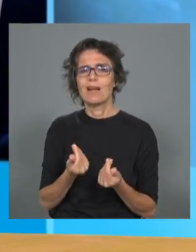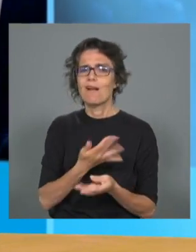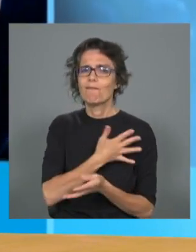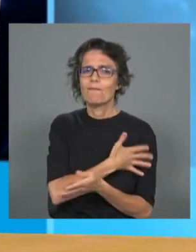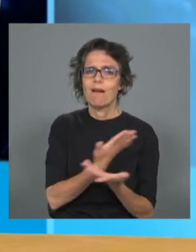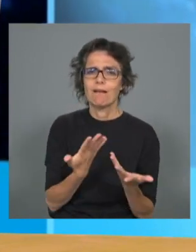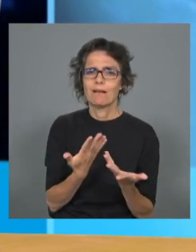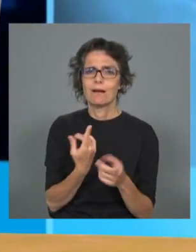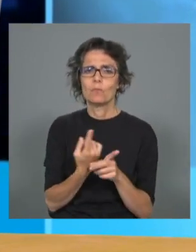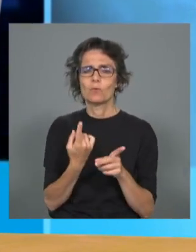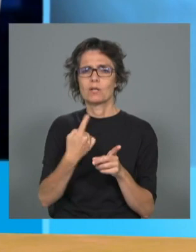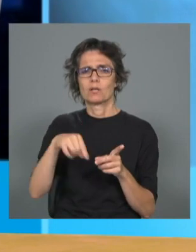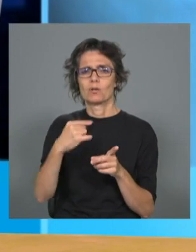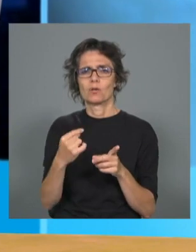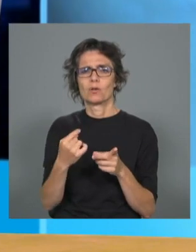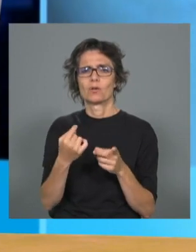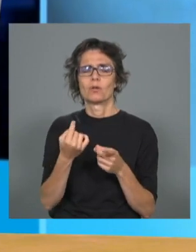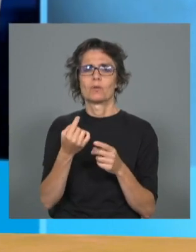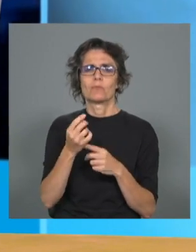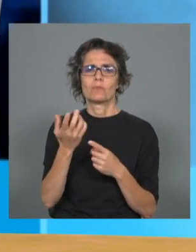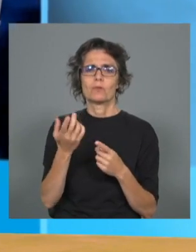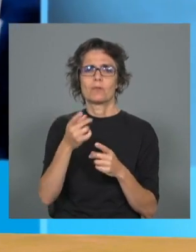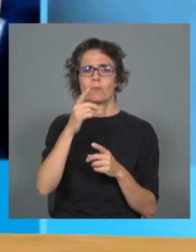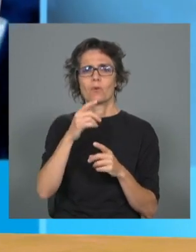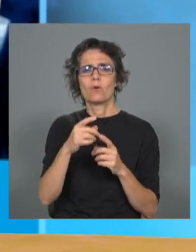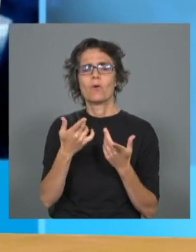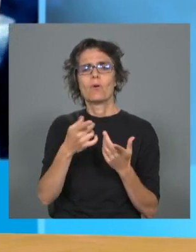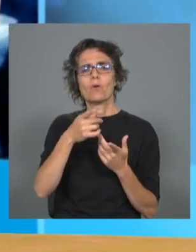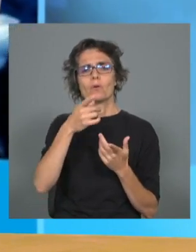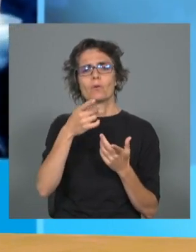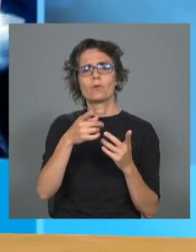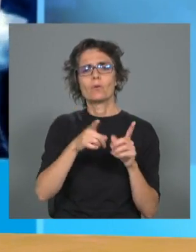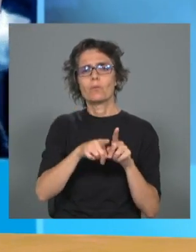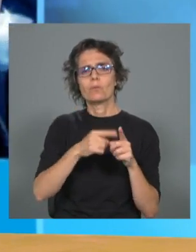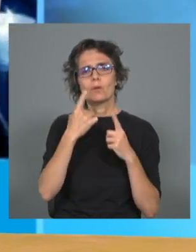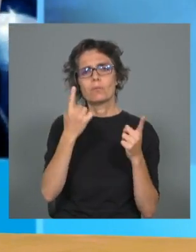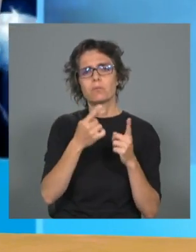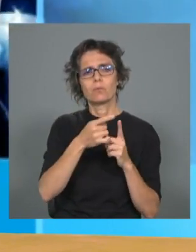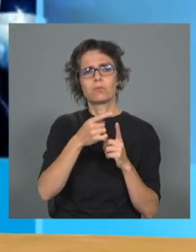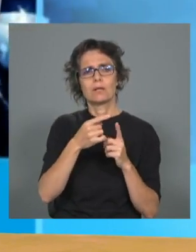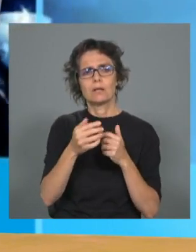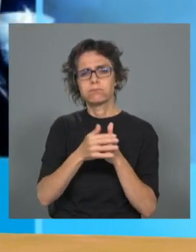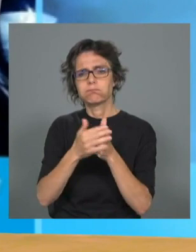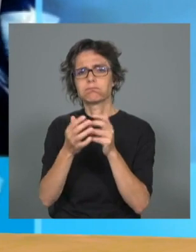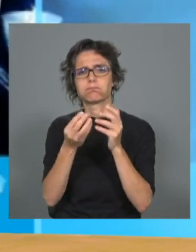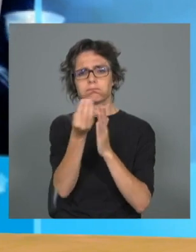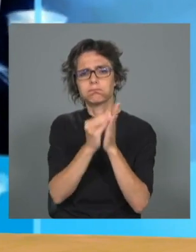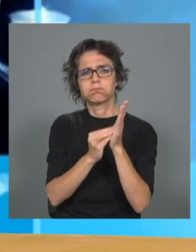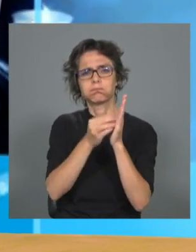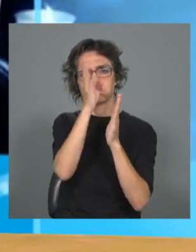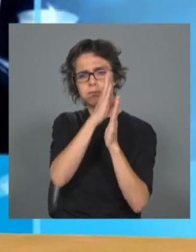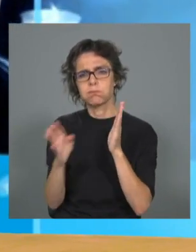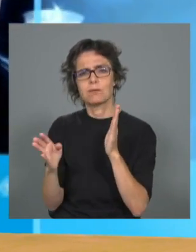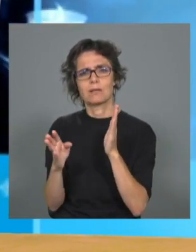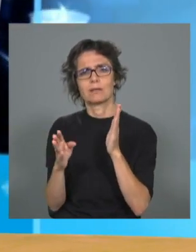no processo de definição, de implementação e de avaliação das políticas públicas, a participação das